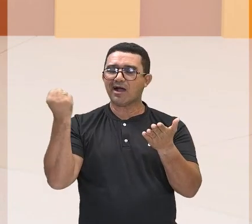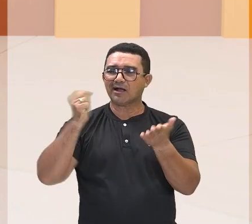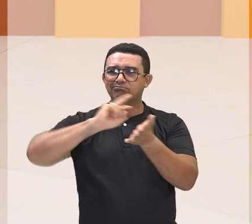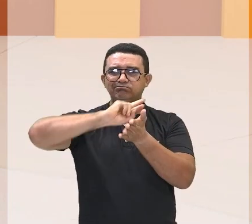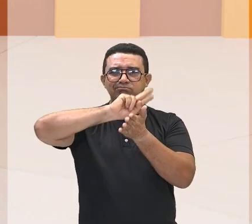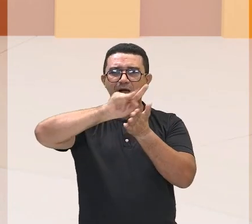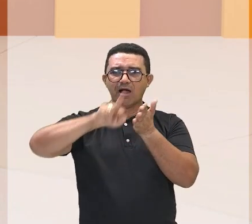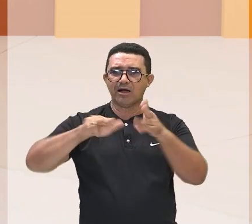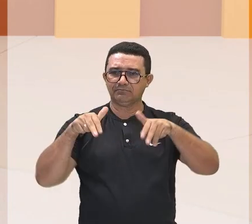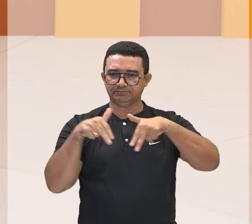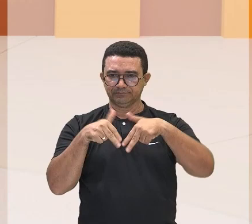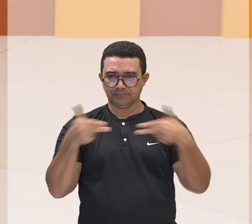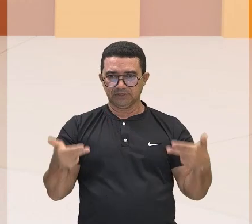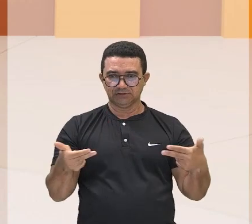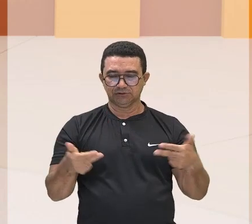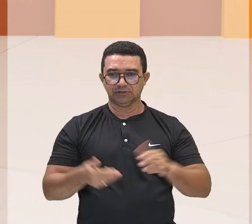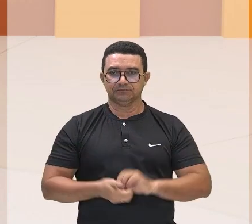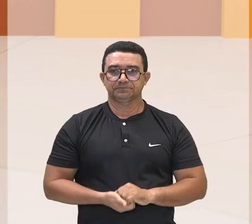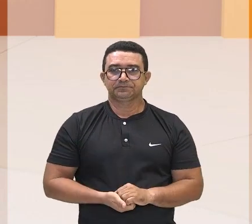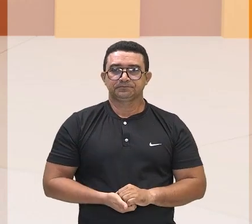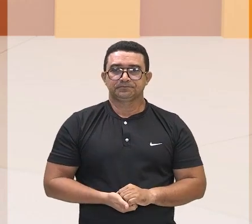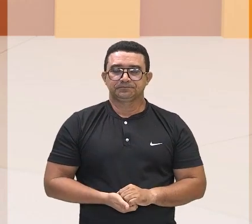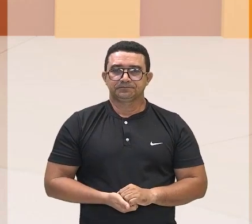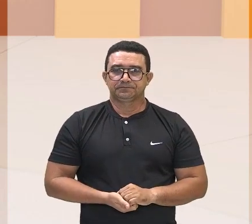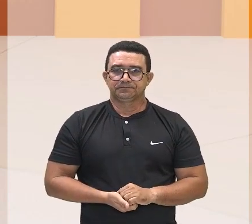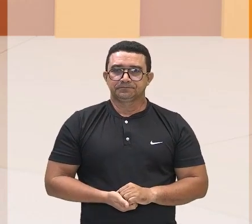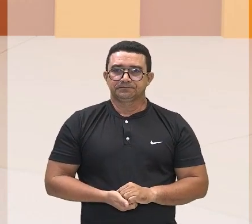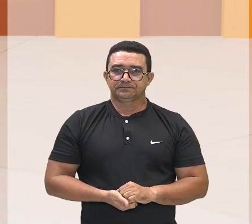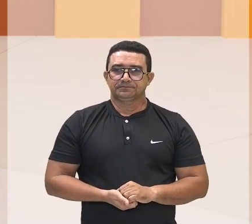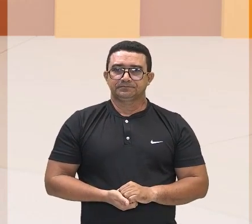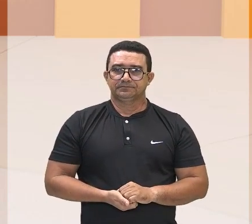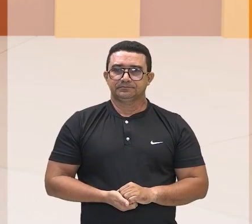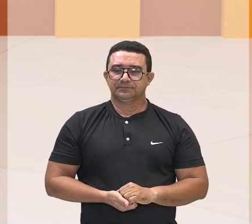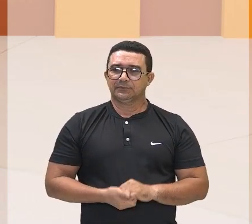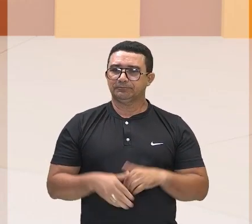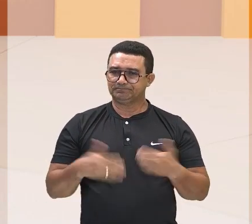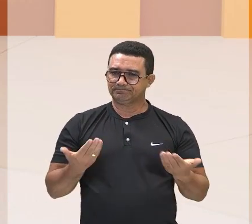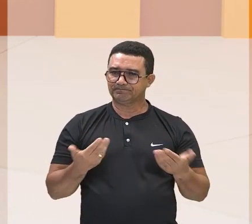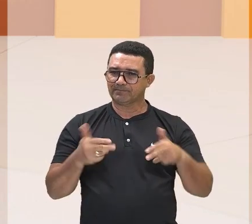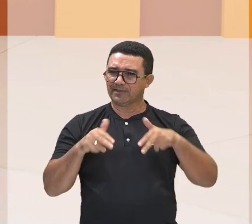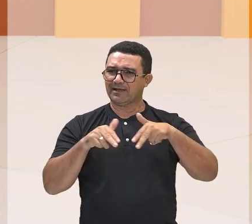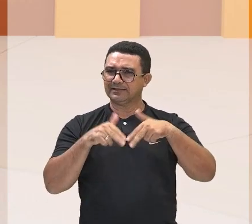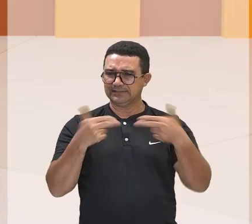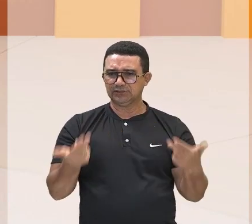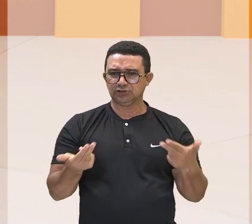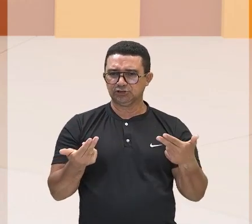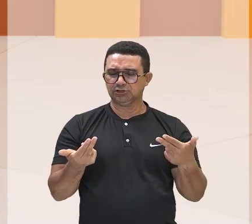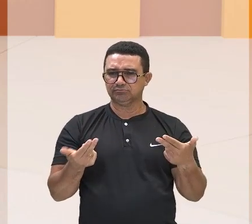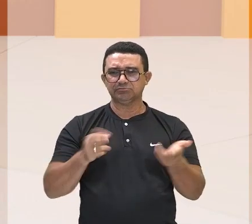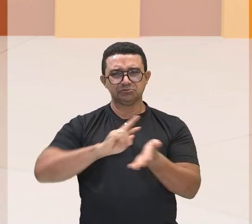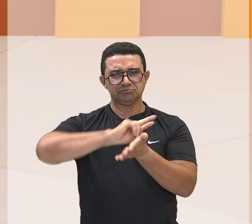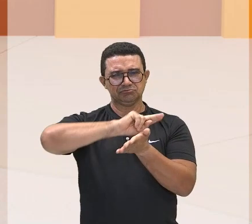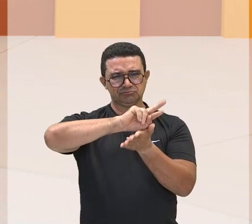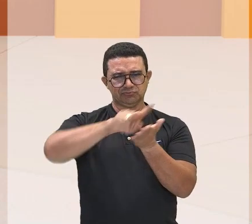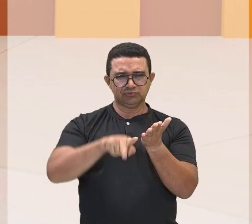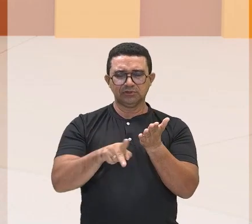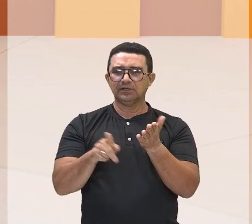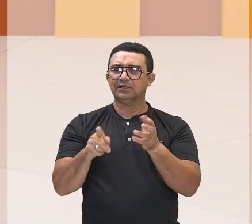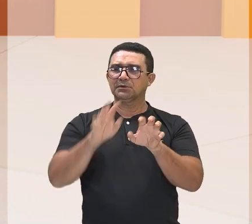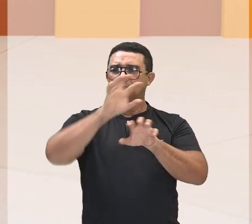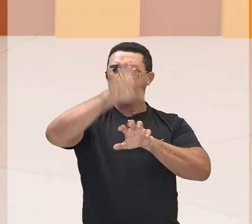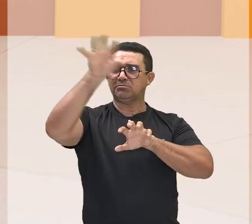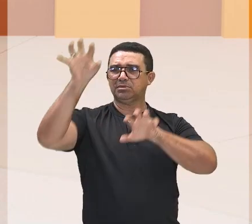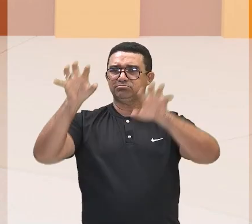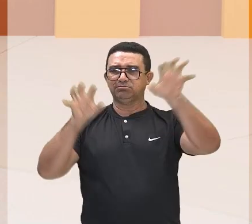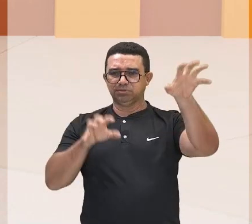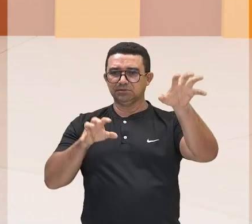diversidade étnica. Ok? Étnica. Agora, essas etnias, né, elas vão estar aí distribuídas nos continentes e um